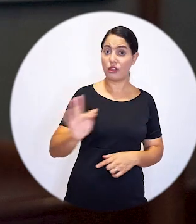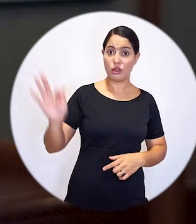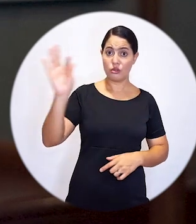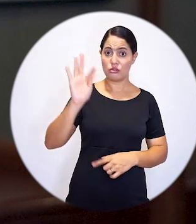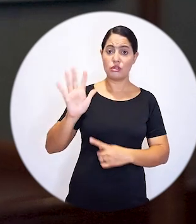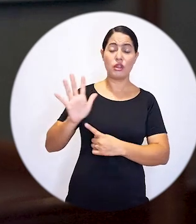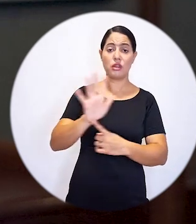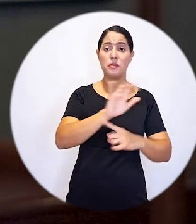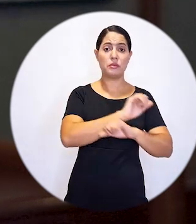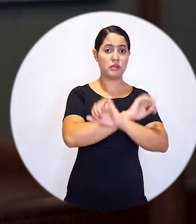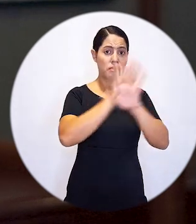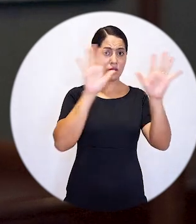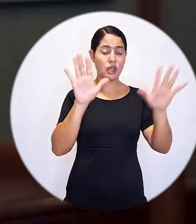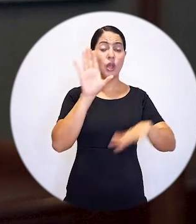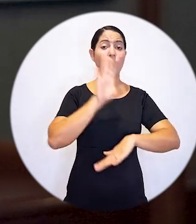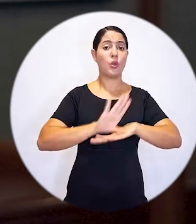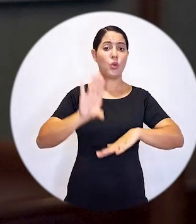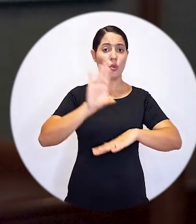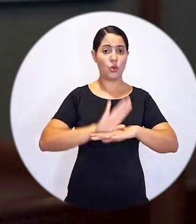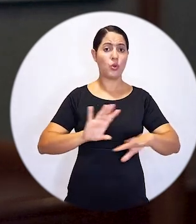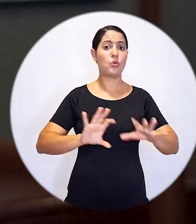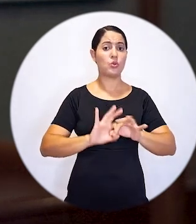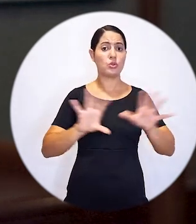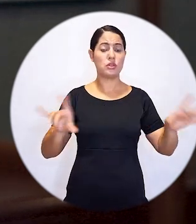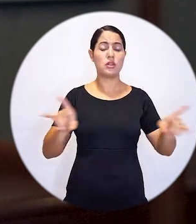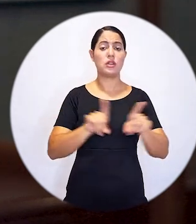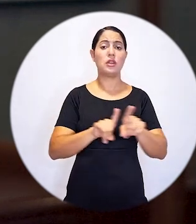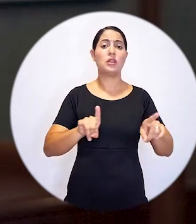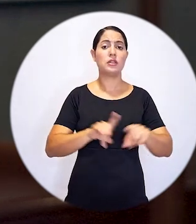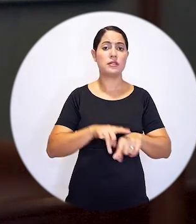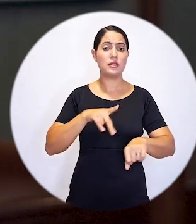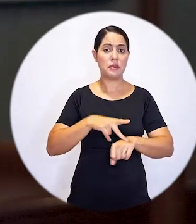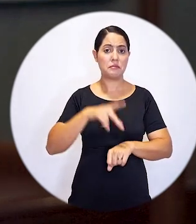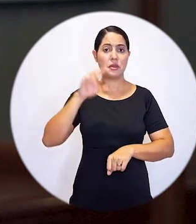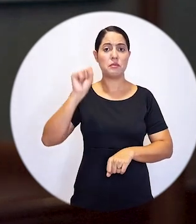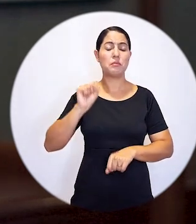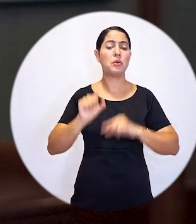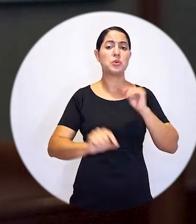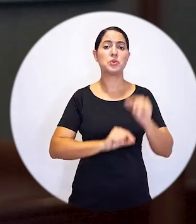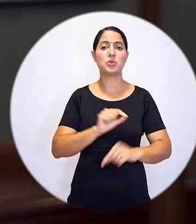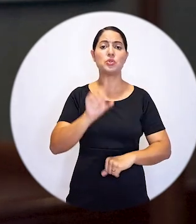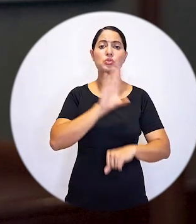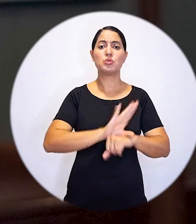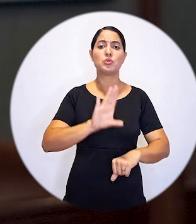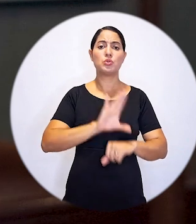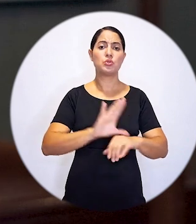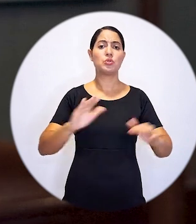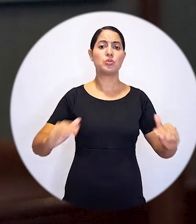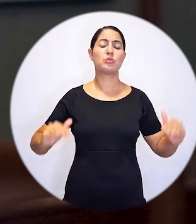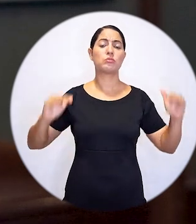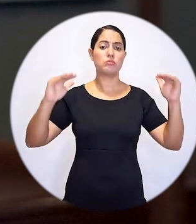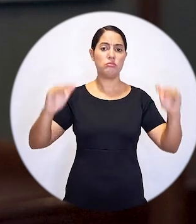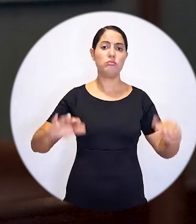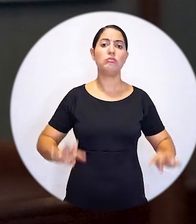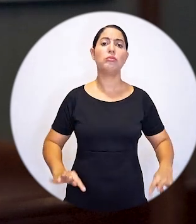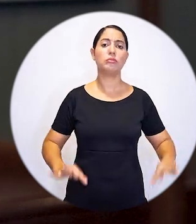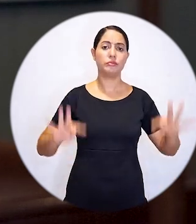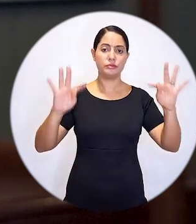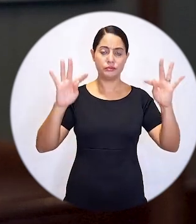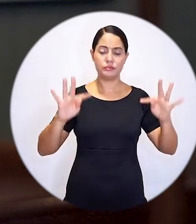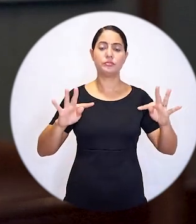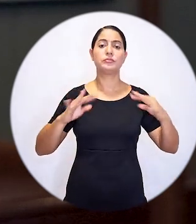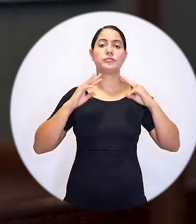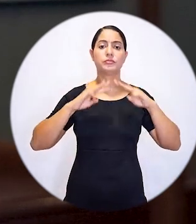faculdade vai oferecer, além de cursos livres e pós-graduações, cursos superiores de tecnologia nas áreas